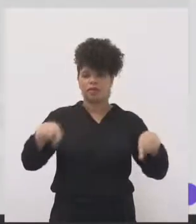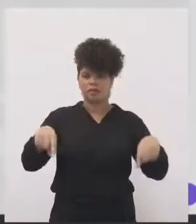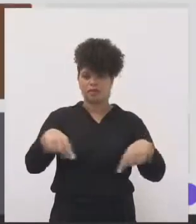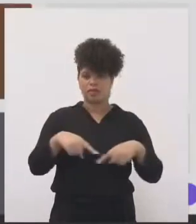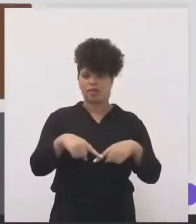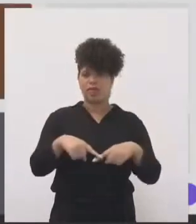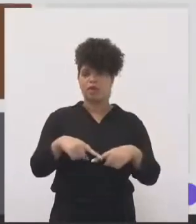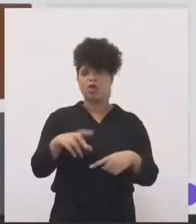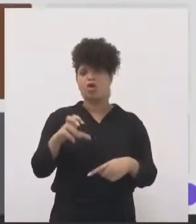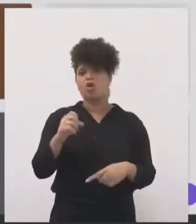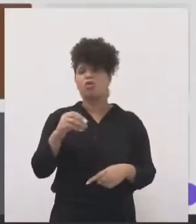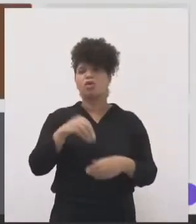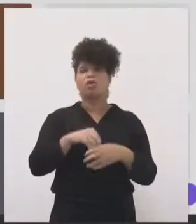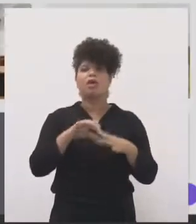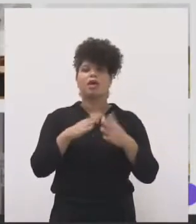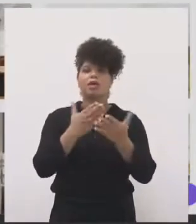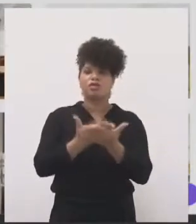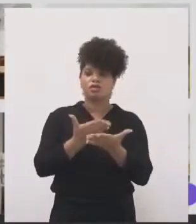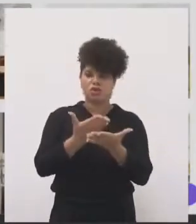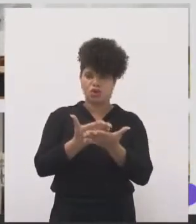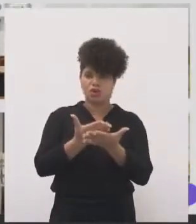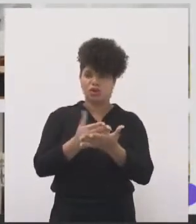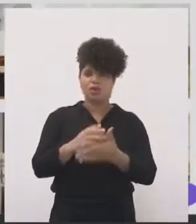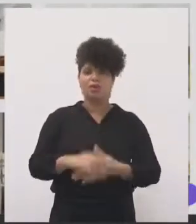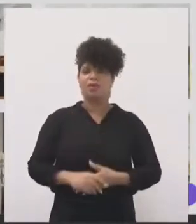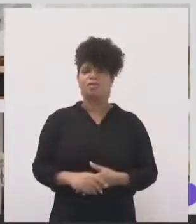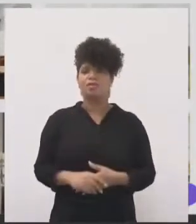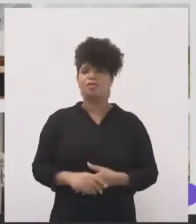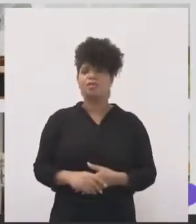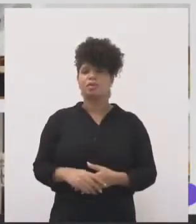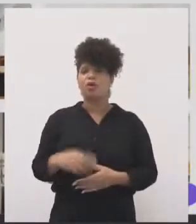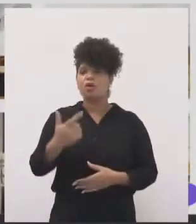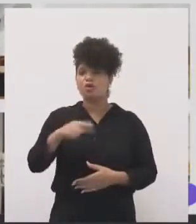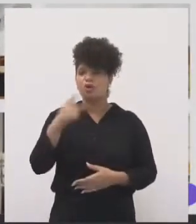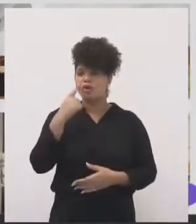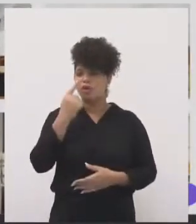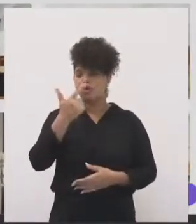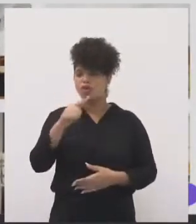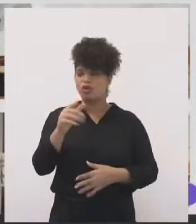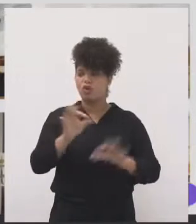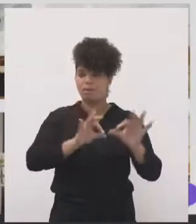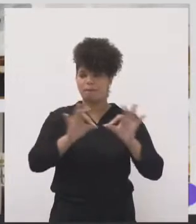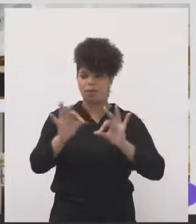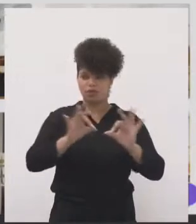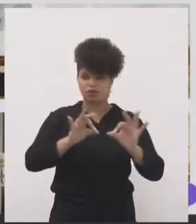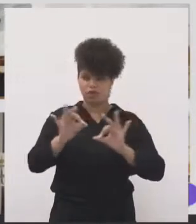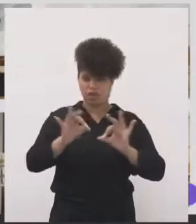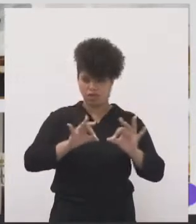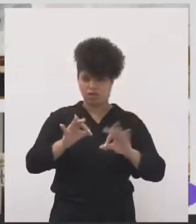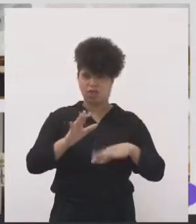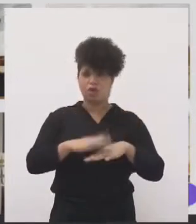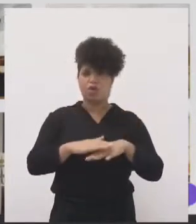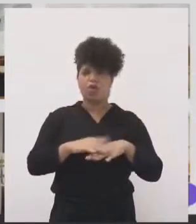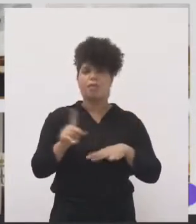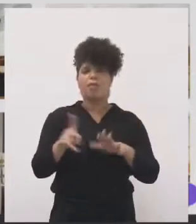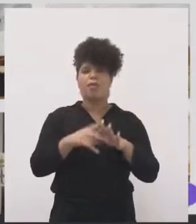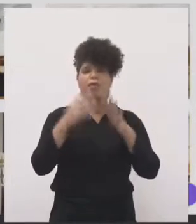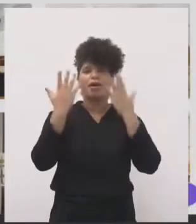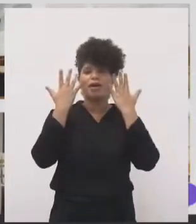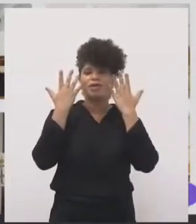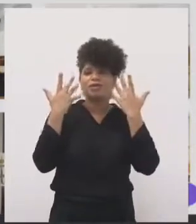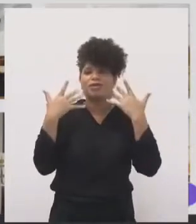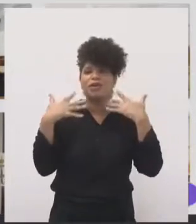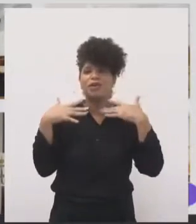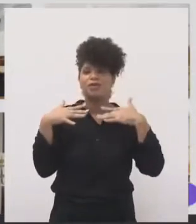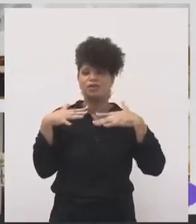ou escola, ou de repente eu estou trabalhando em algum projeto sobre natureza, então eu